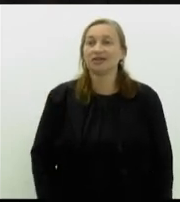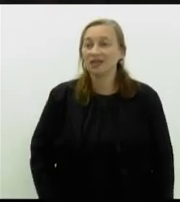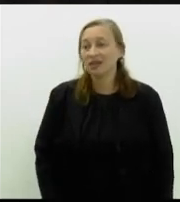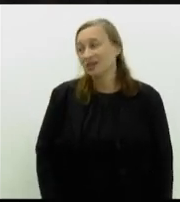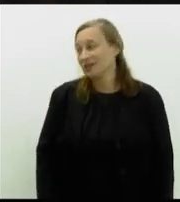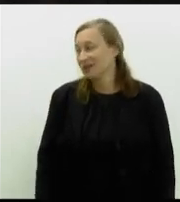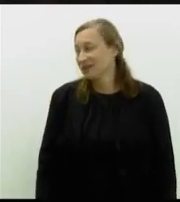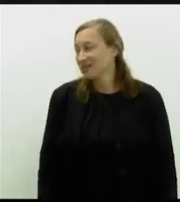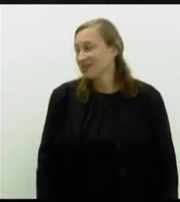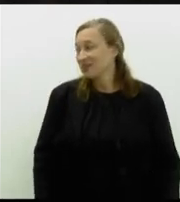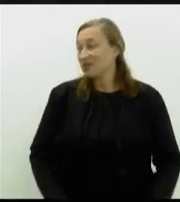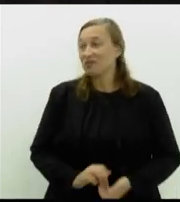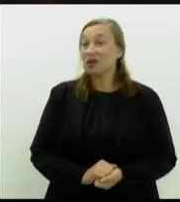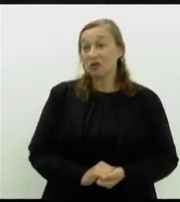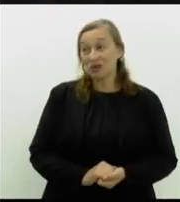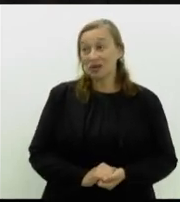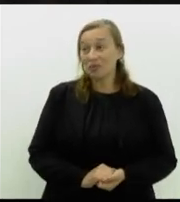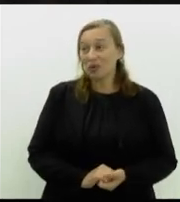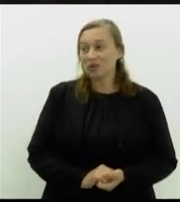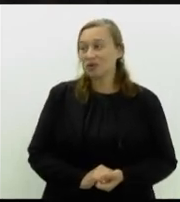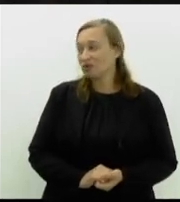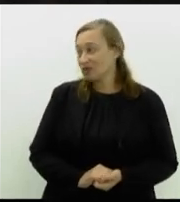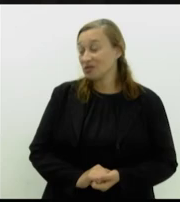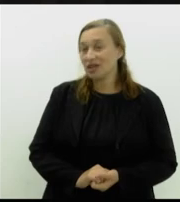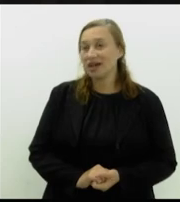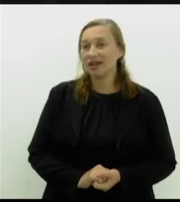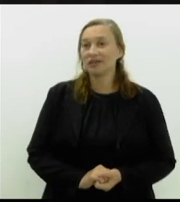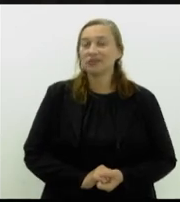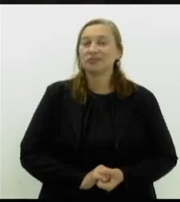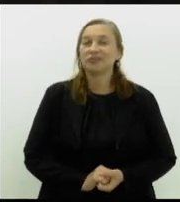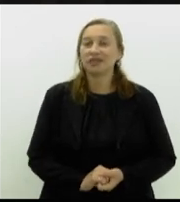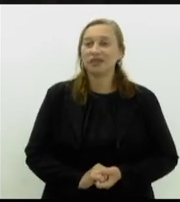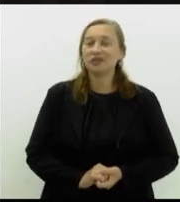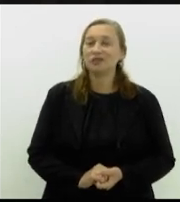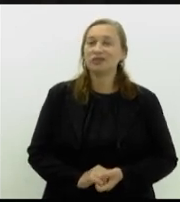dívida que está na ordem de 187